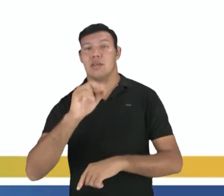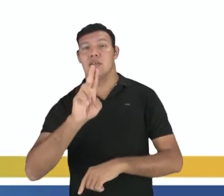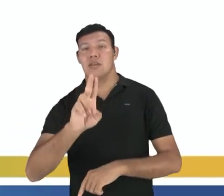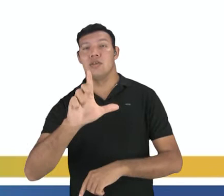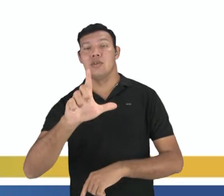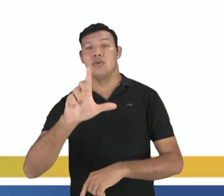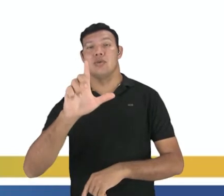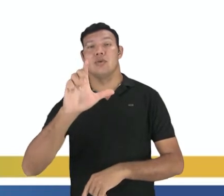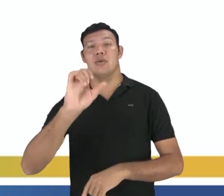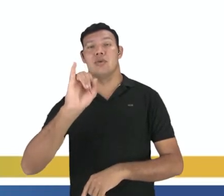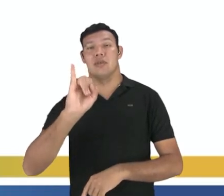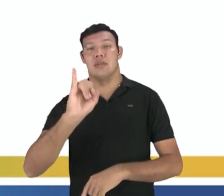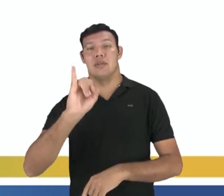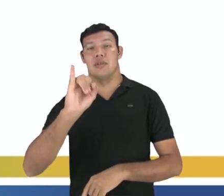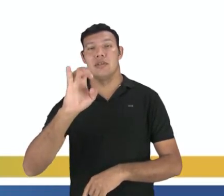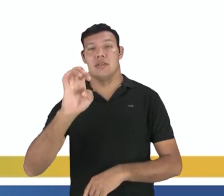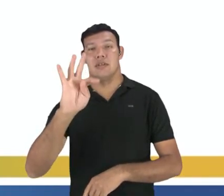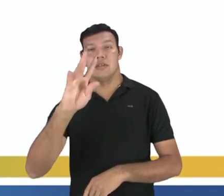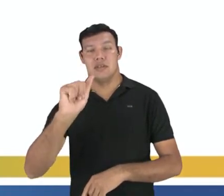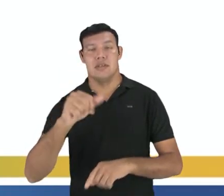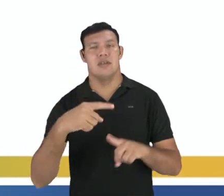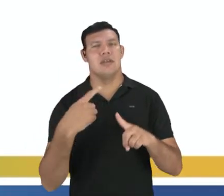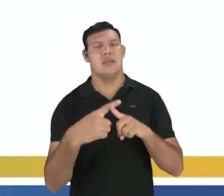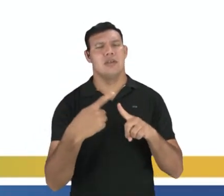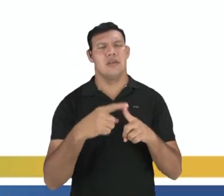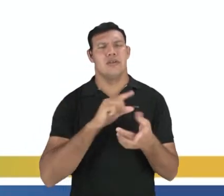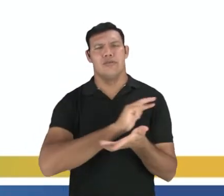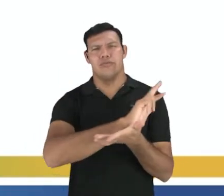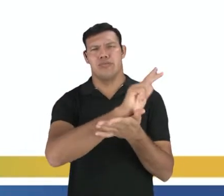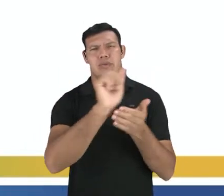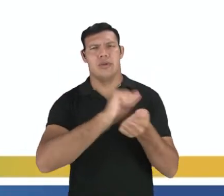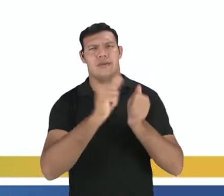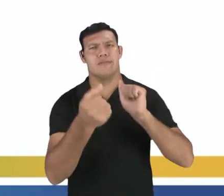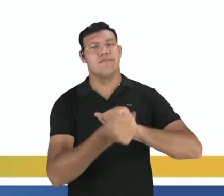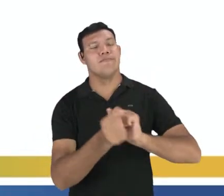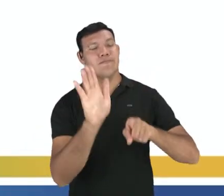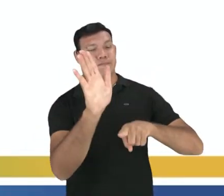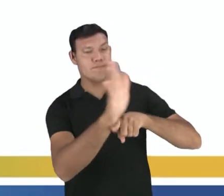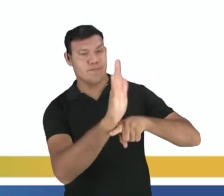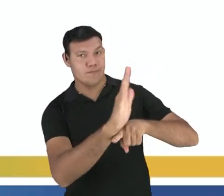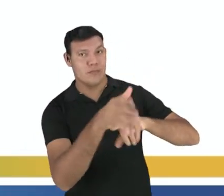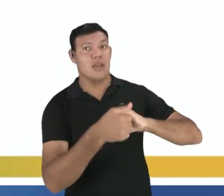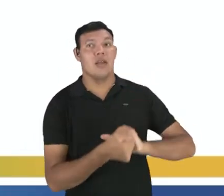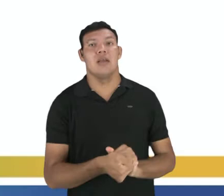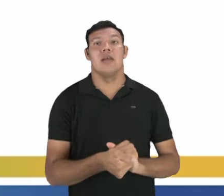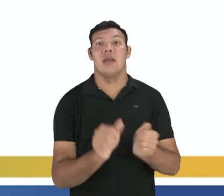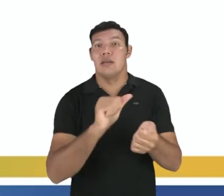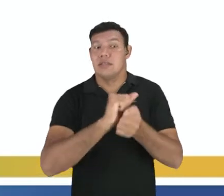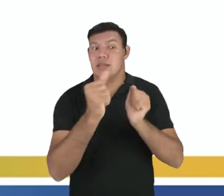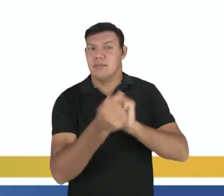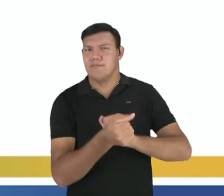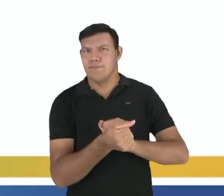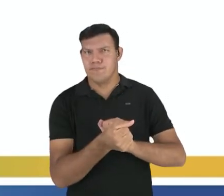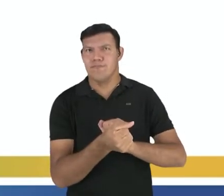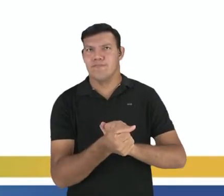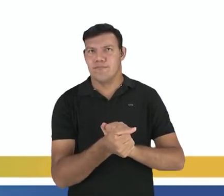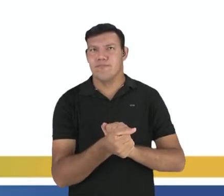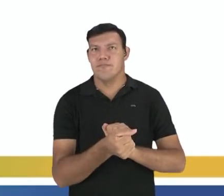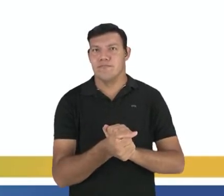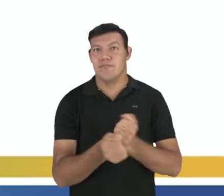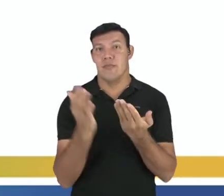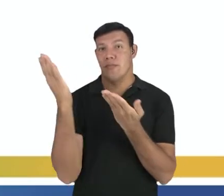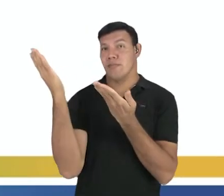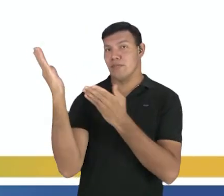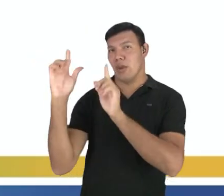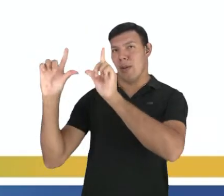Shakespeare, que reúne diversas versões cinematográficas. Nessa versão, que está